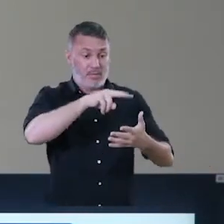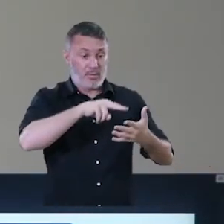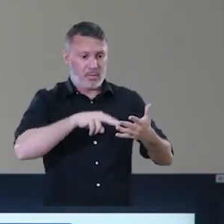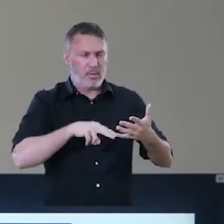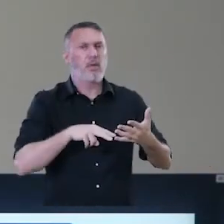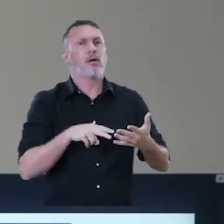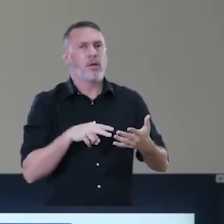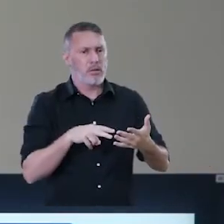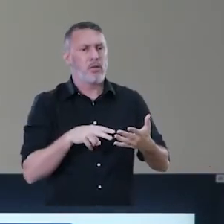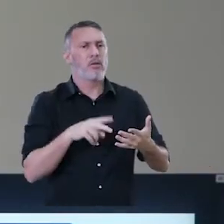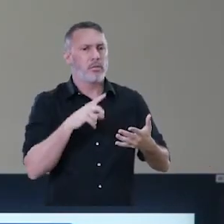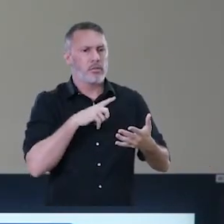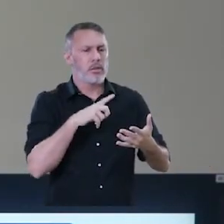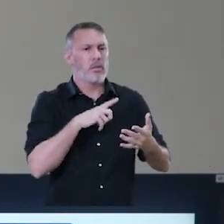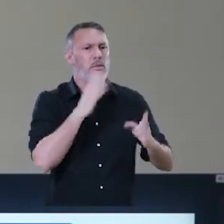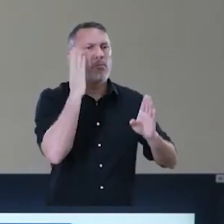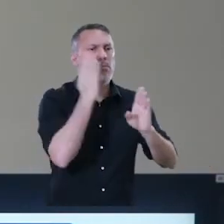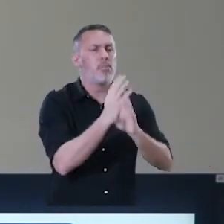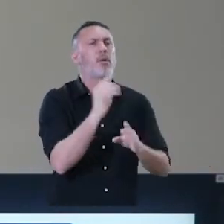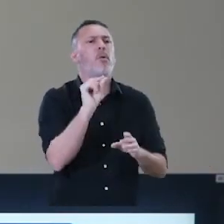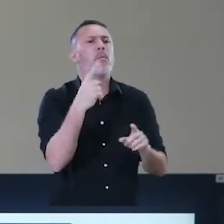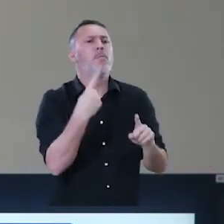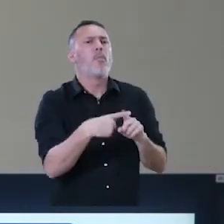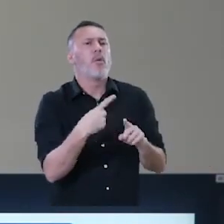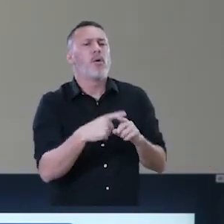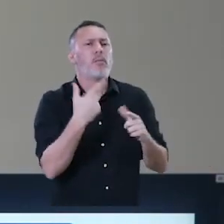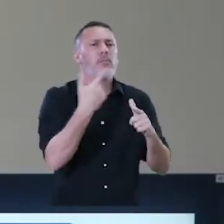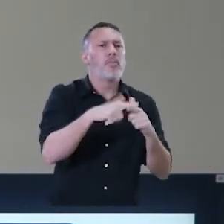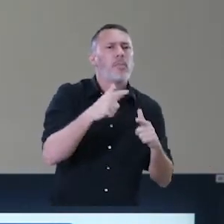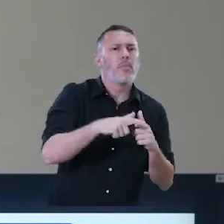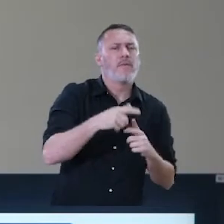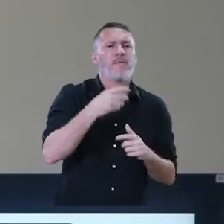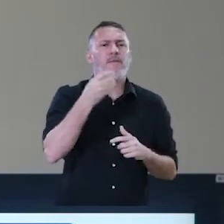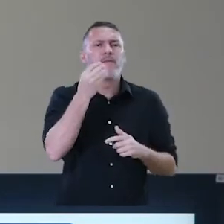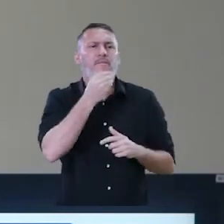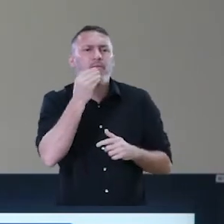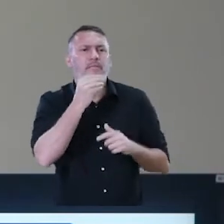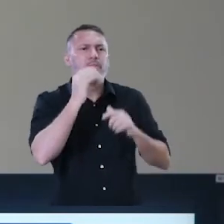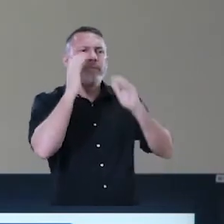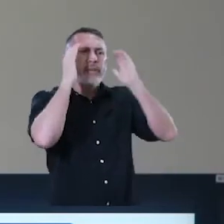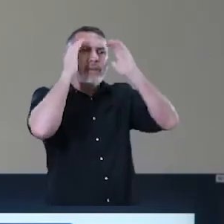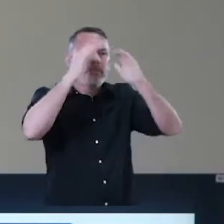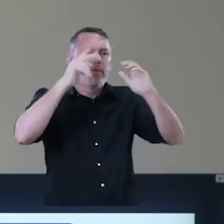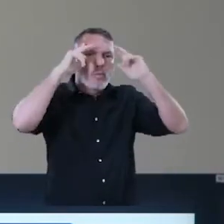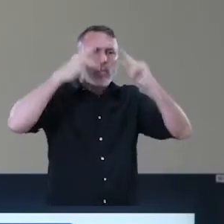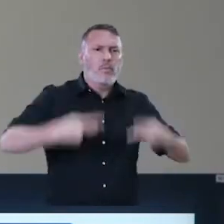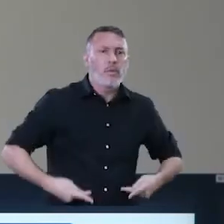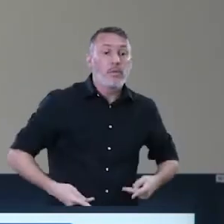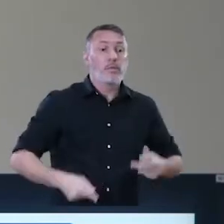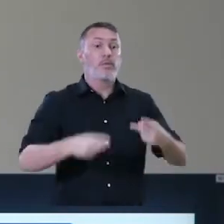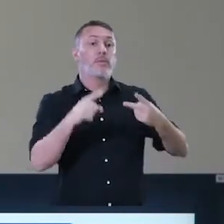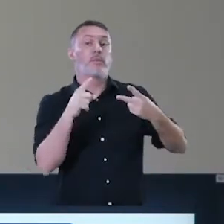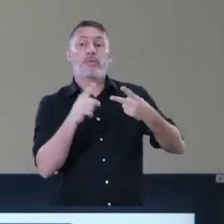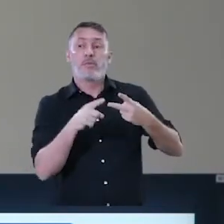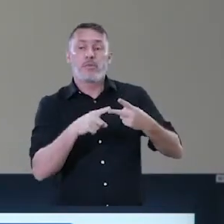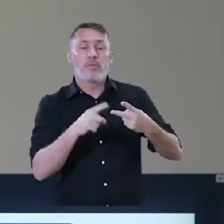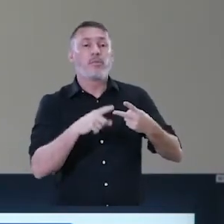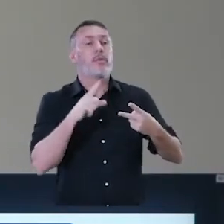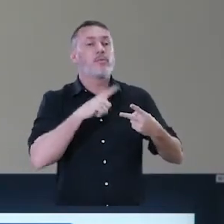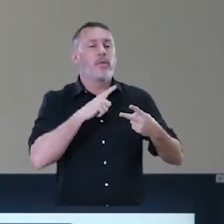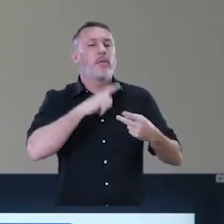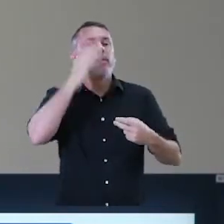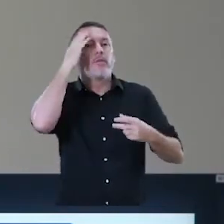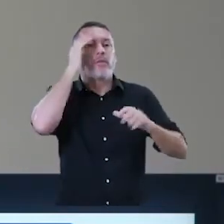primeiro desenvolvimento, ele vai trabalhar o que fragiliza a dignidade humana dos afetados, e no segundo desenvolvimento ele